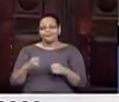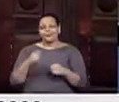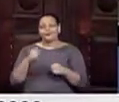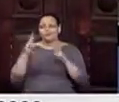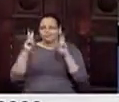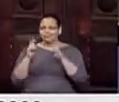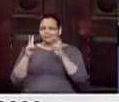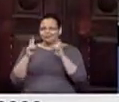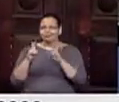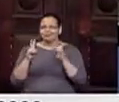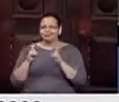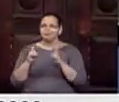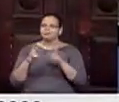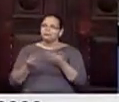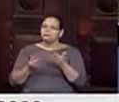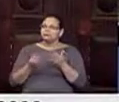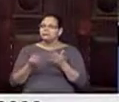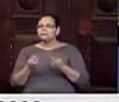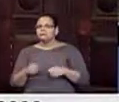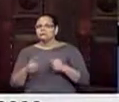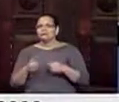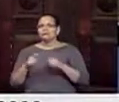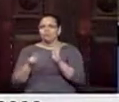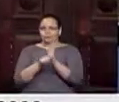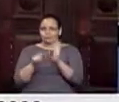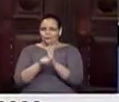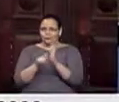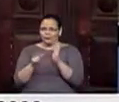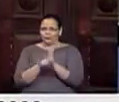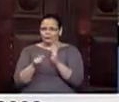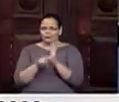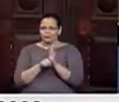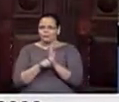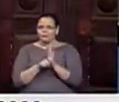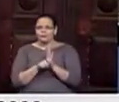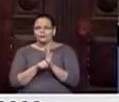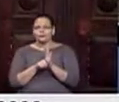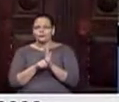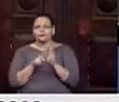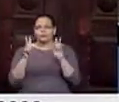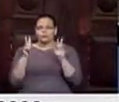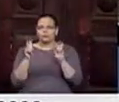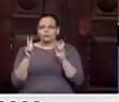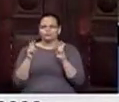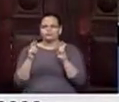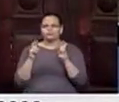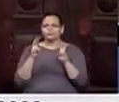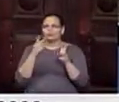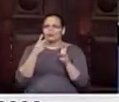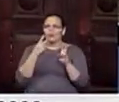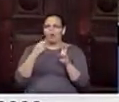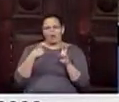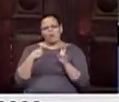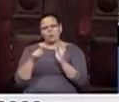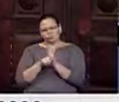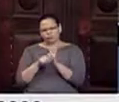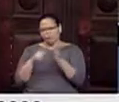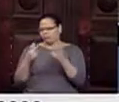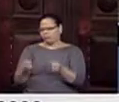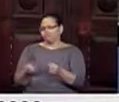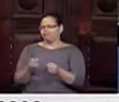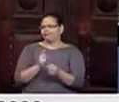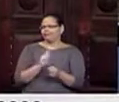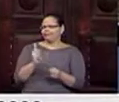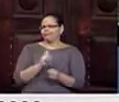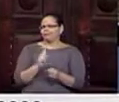sempre quando se fala de questão de drogas o assunto é mercado parece que a gente está tratando desse assunto é a favor das drogas ninguém pode ser a